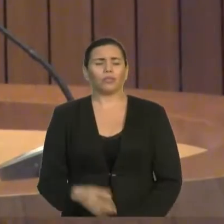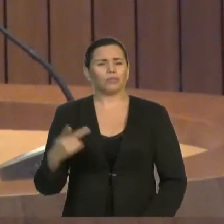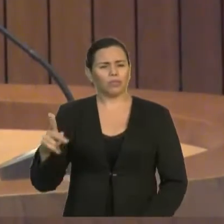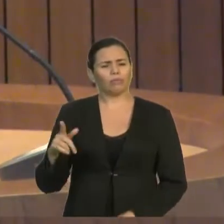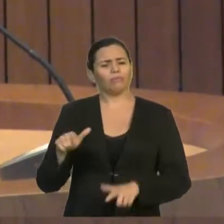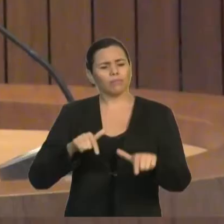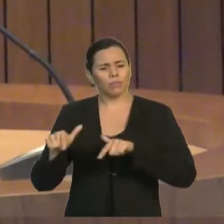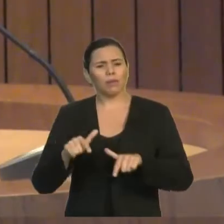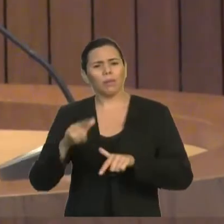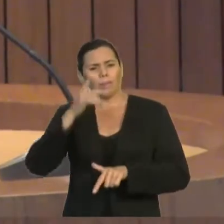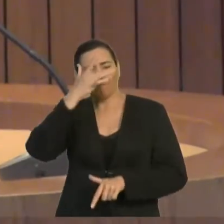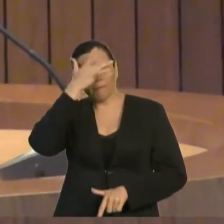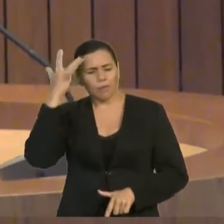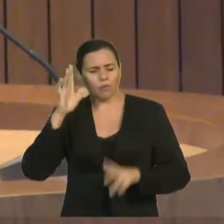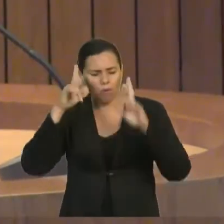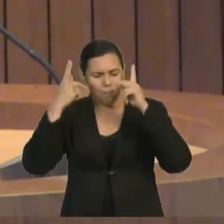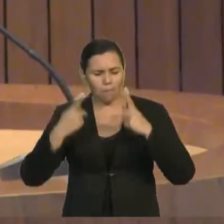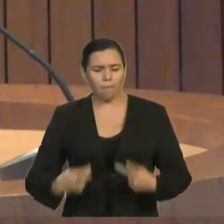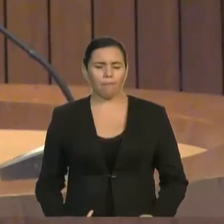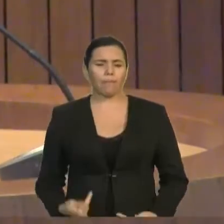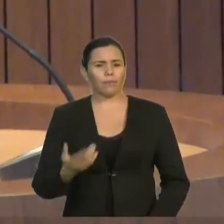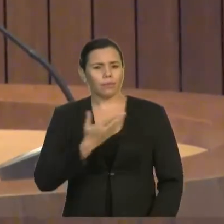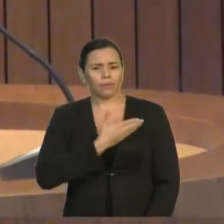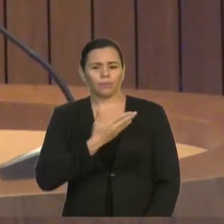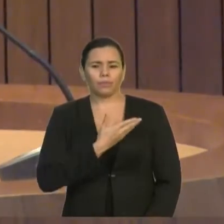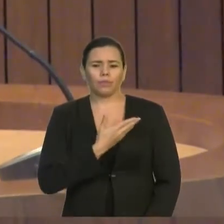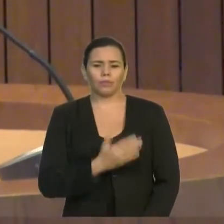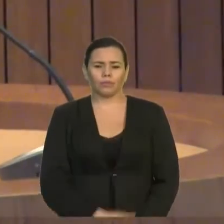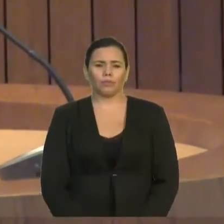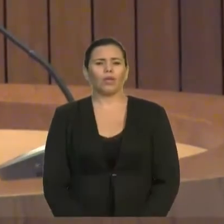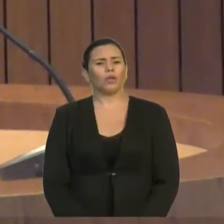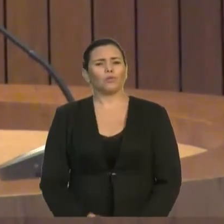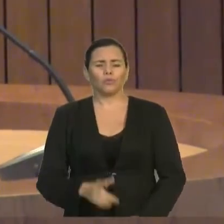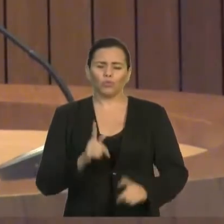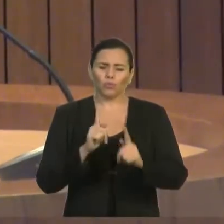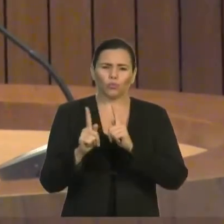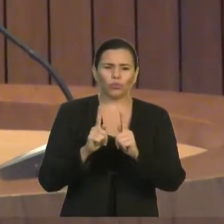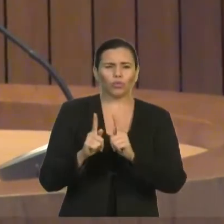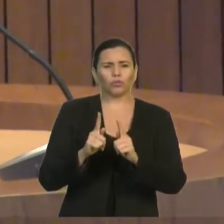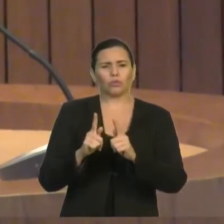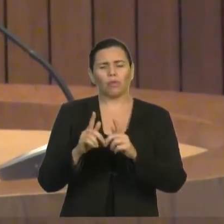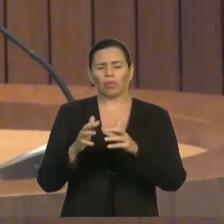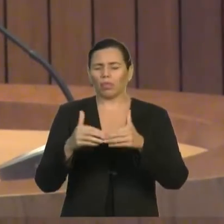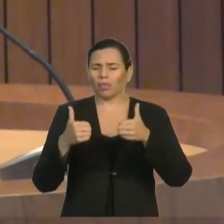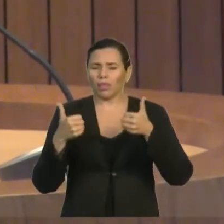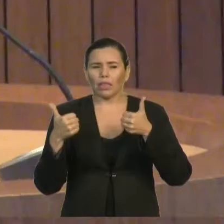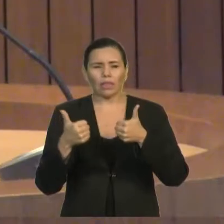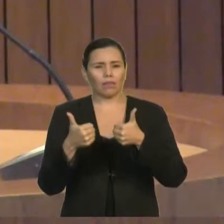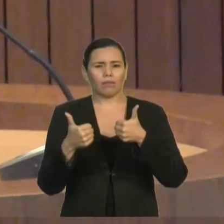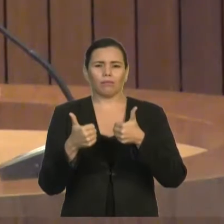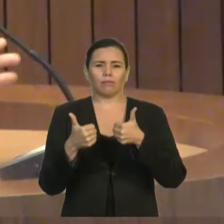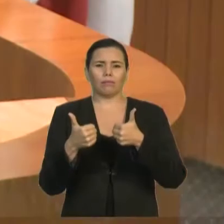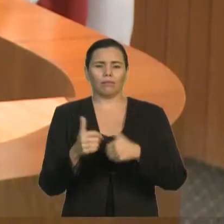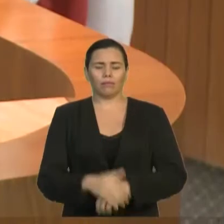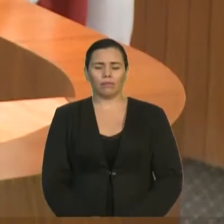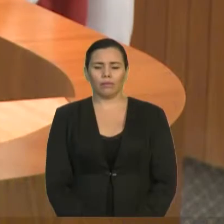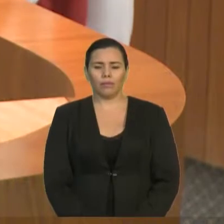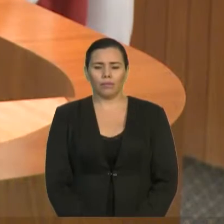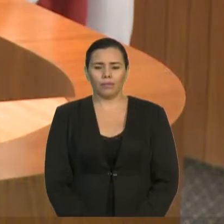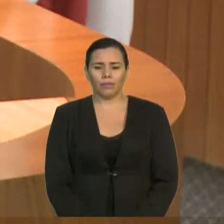pessoa amiga, mas também o grande gestor que doutor Julinho é. Também